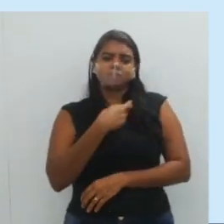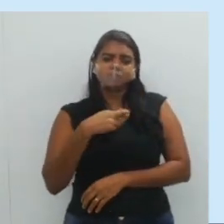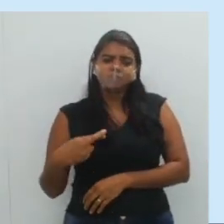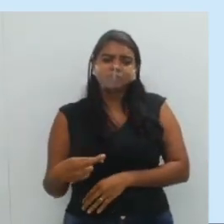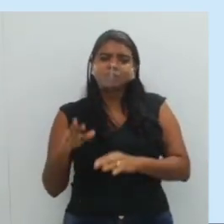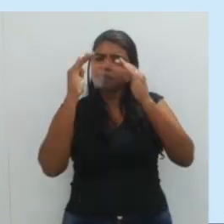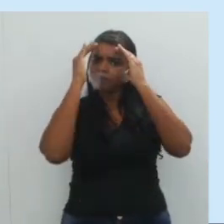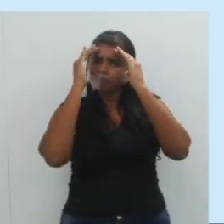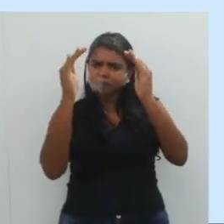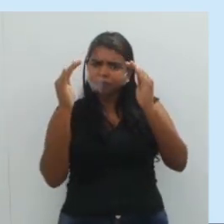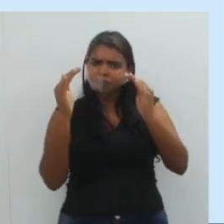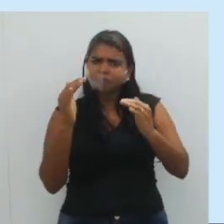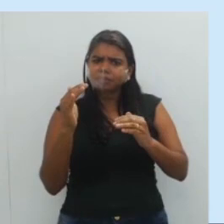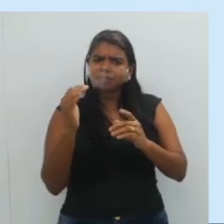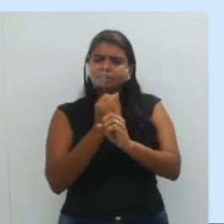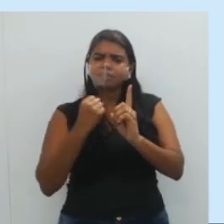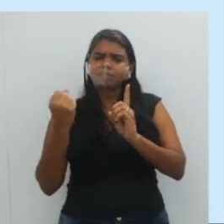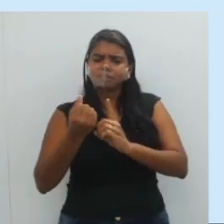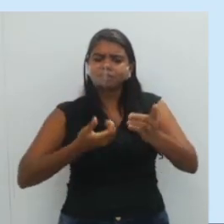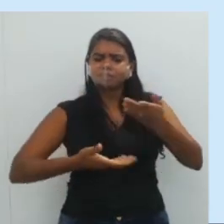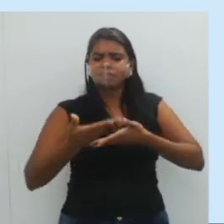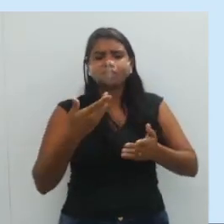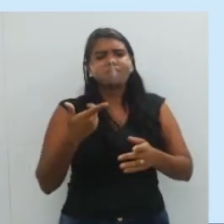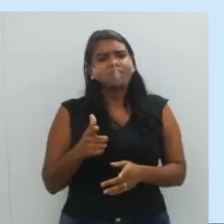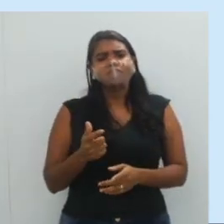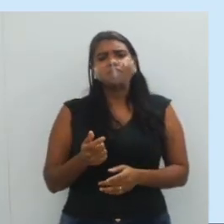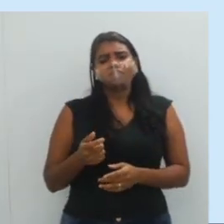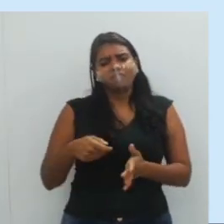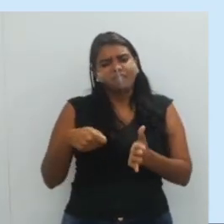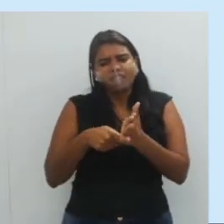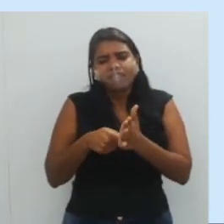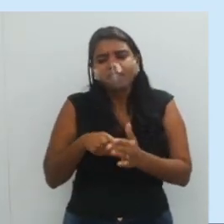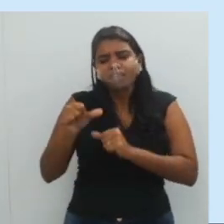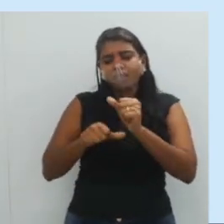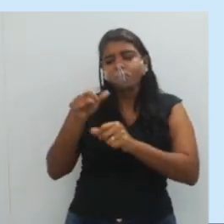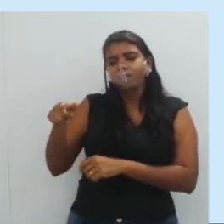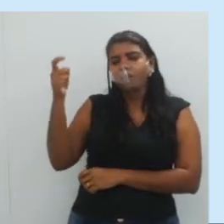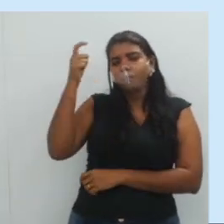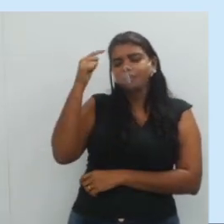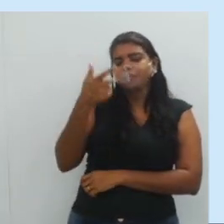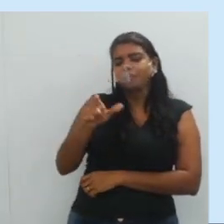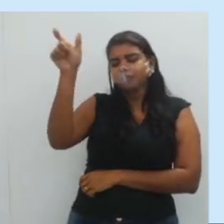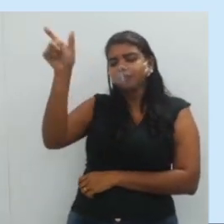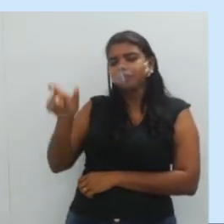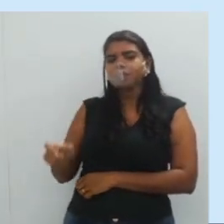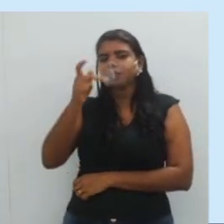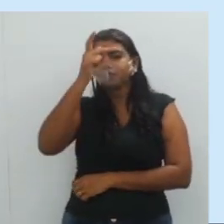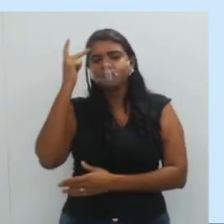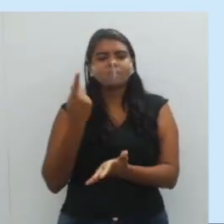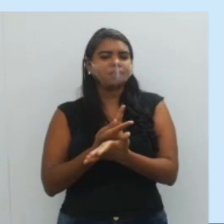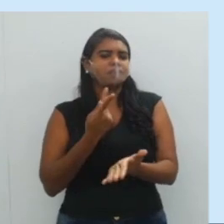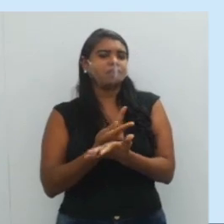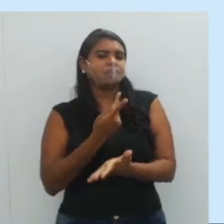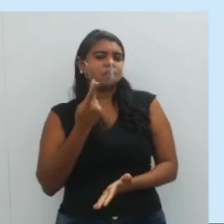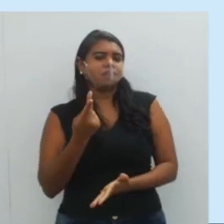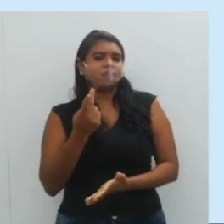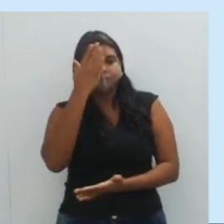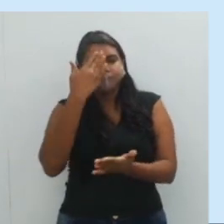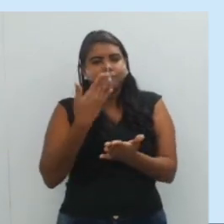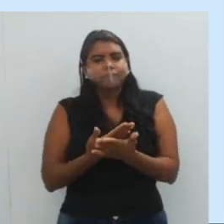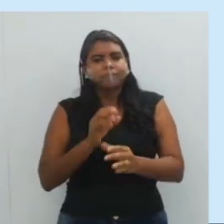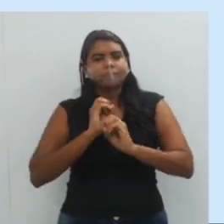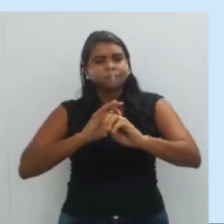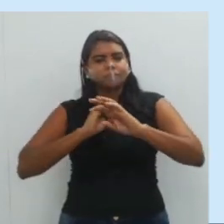a pluralidade, essa sociedade, e não tentar converter. Então é uma ideia errônea achar que